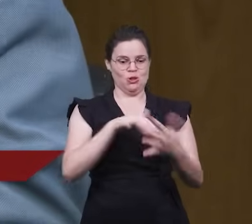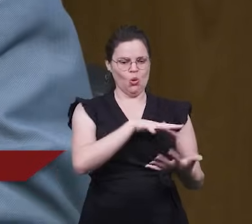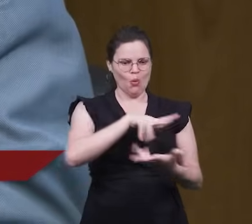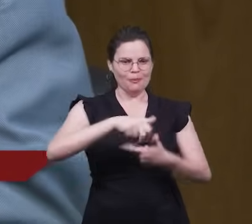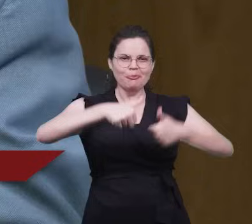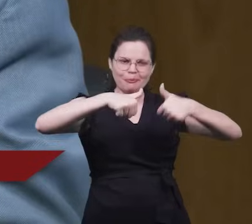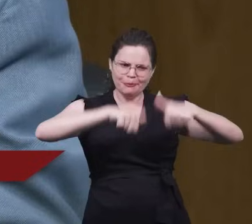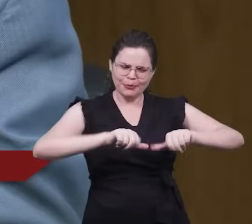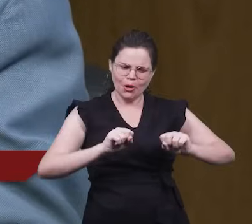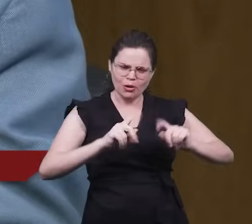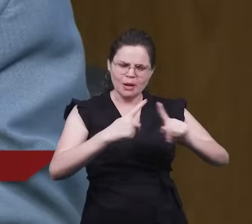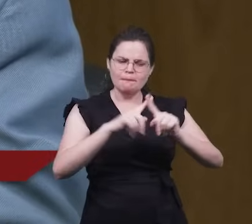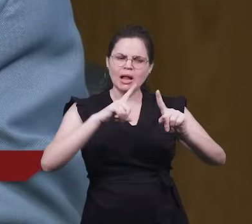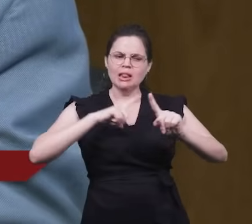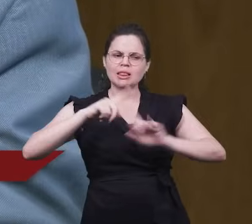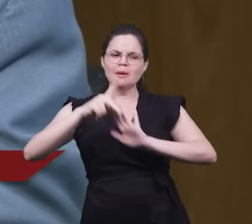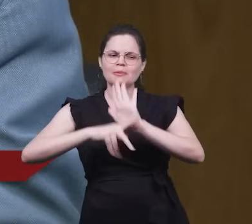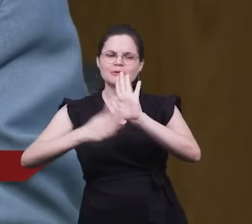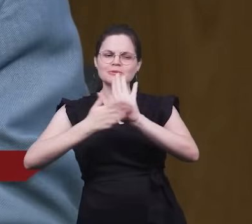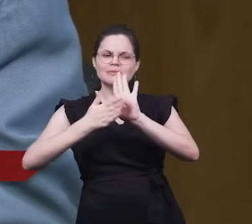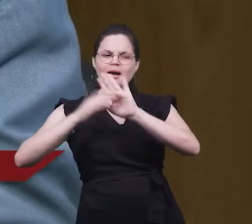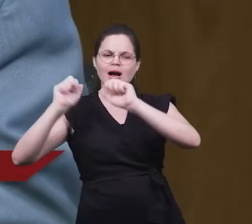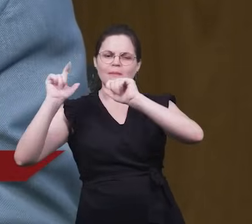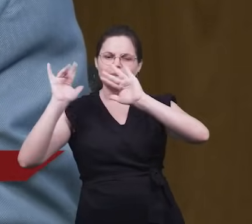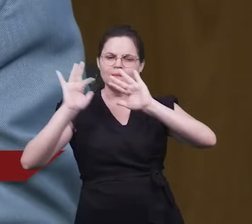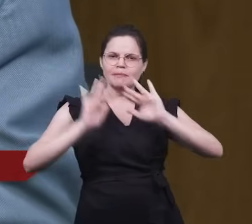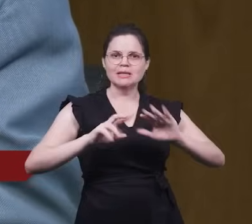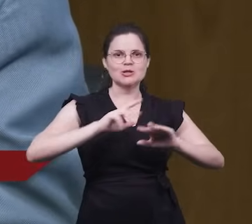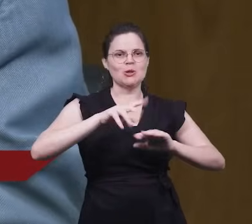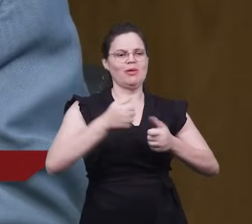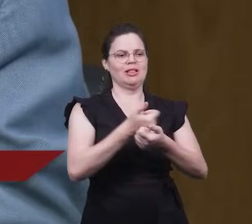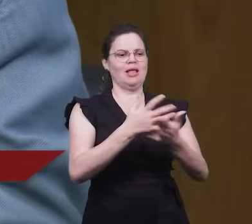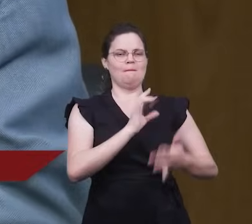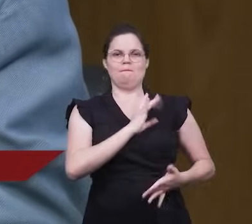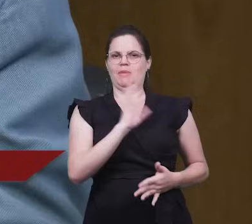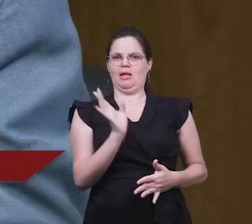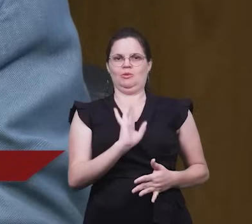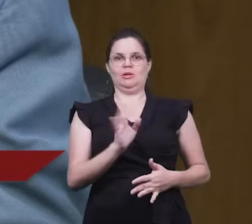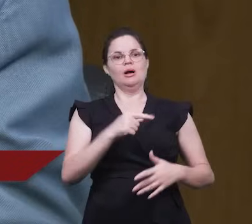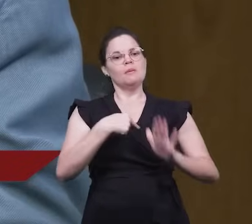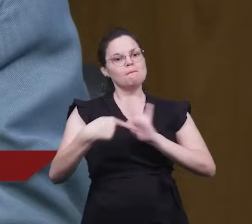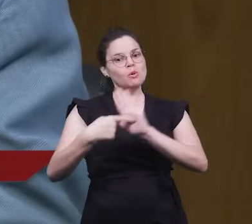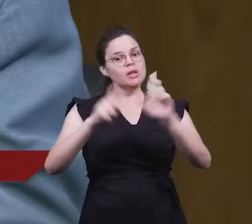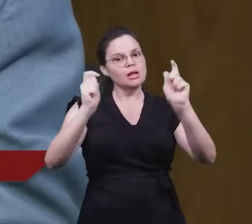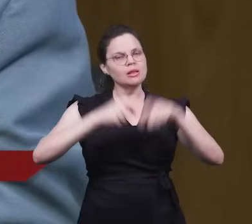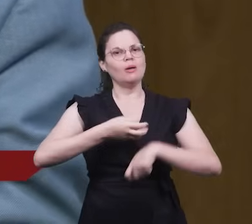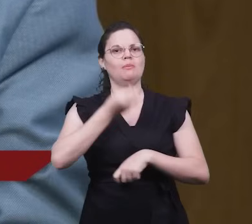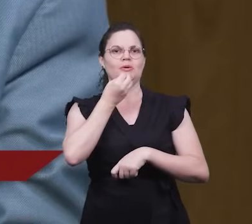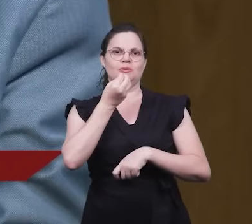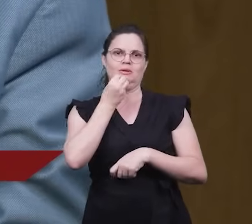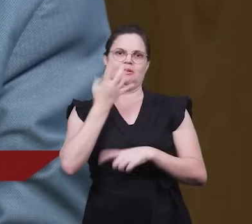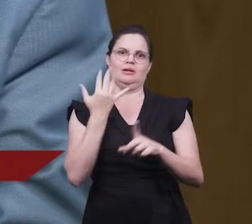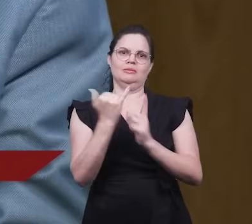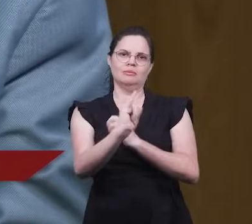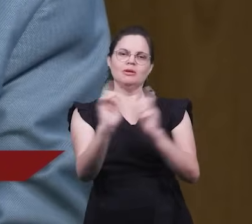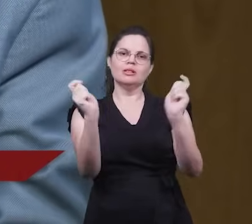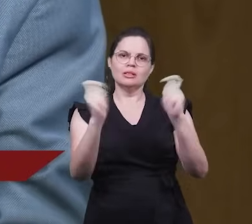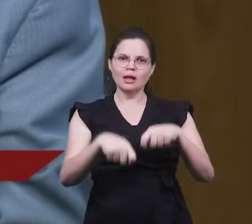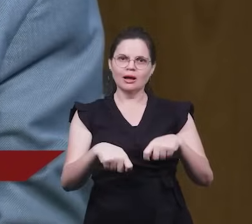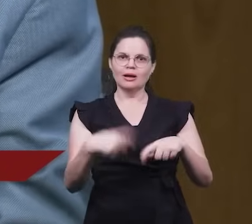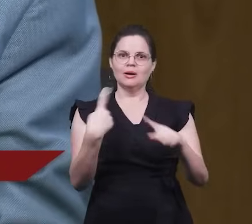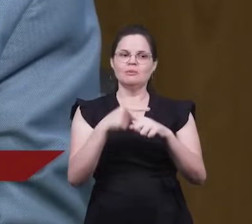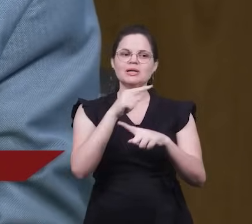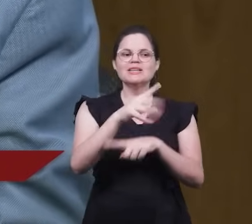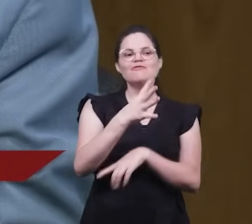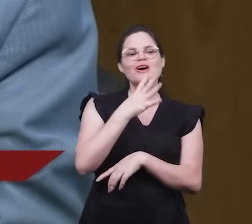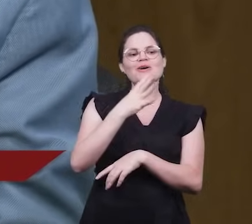mas nós temos a bênção daquilo que é o profético. Glória a Deus. Onde você vai encontrar